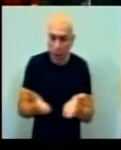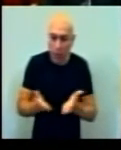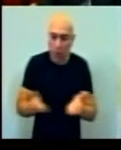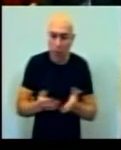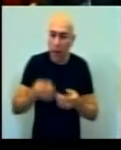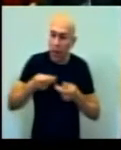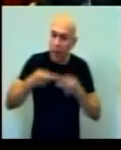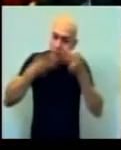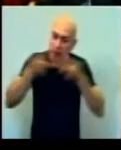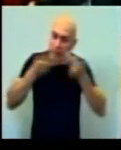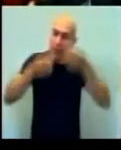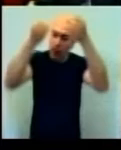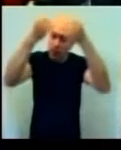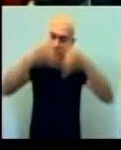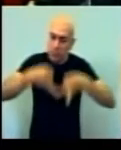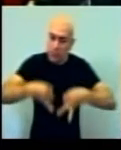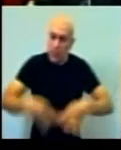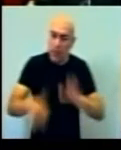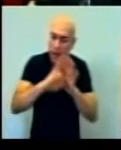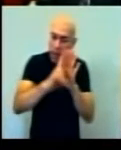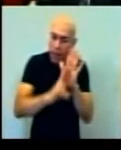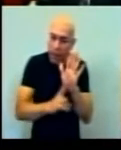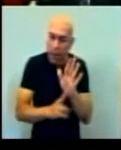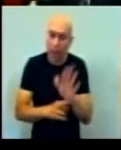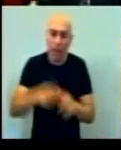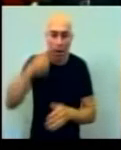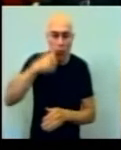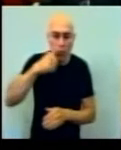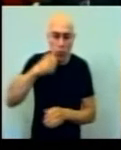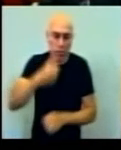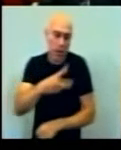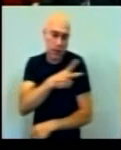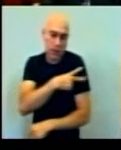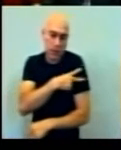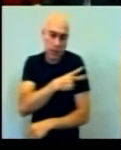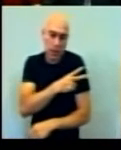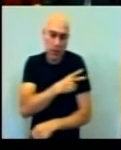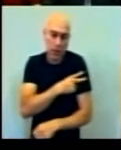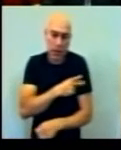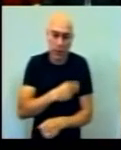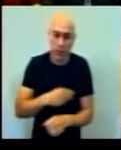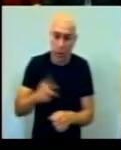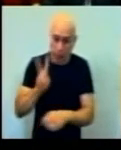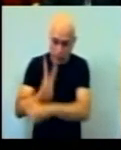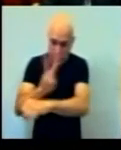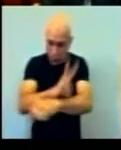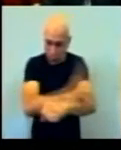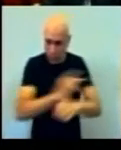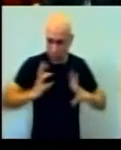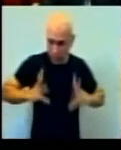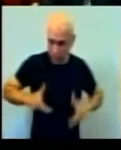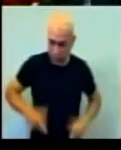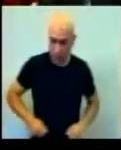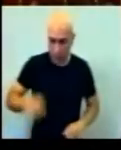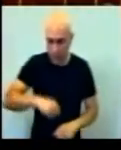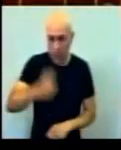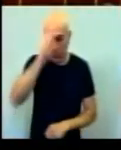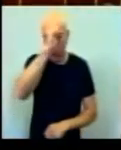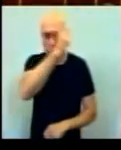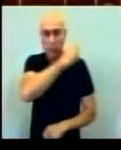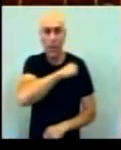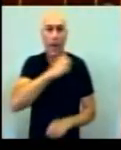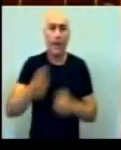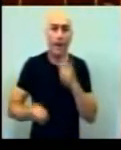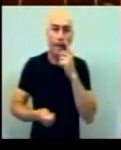para a gente essas medidas é a Miriam Volk, que é a gerente da Vigilância Sanitária de Rio Preto. Bom dia,